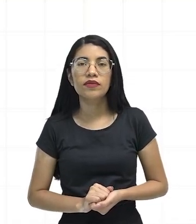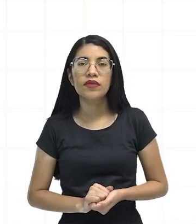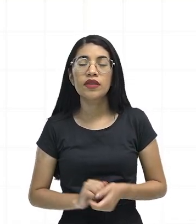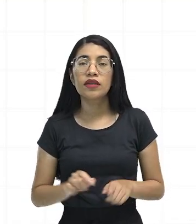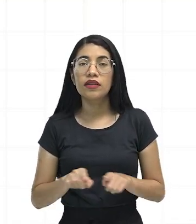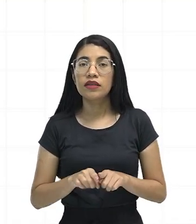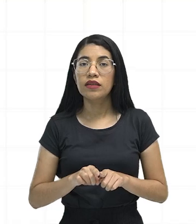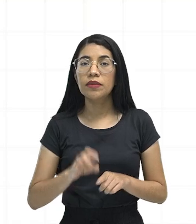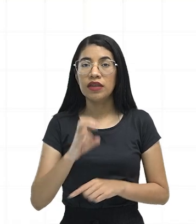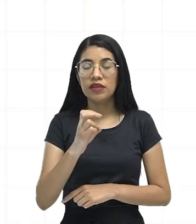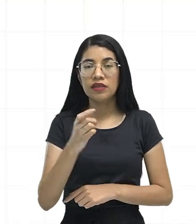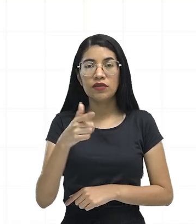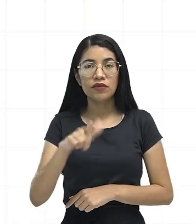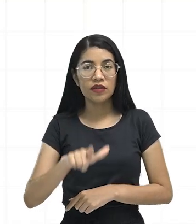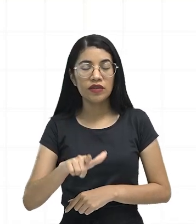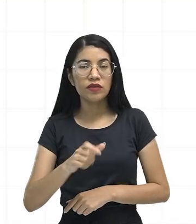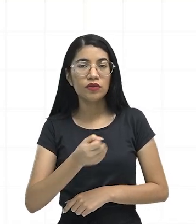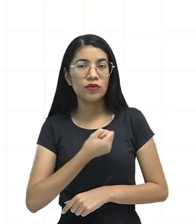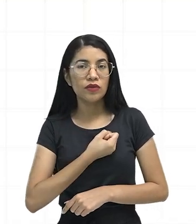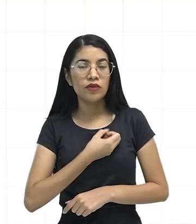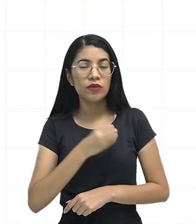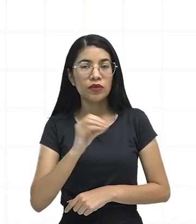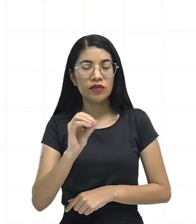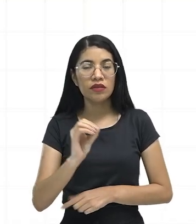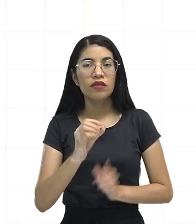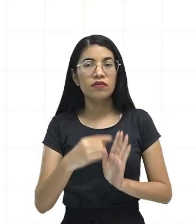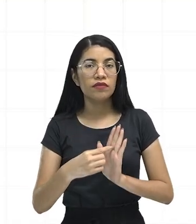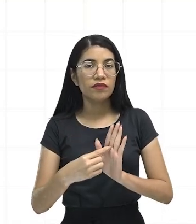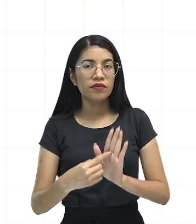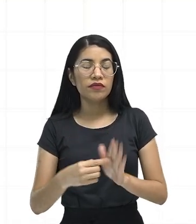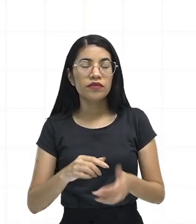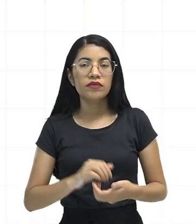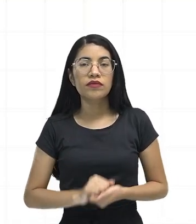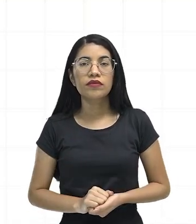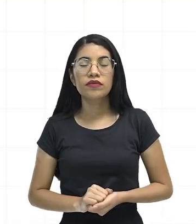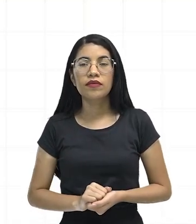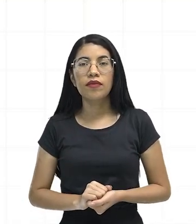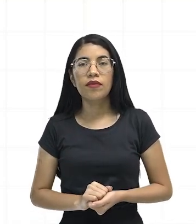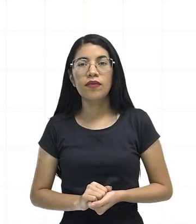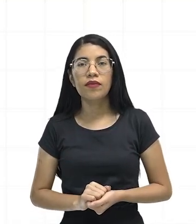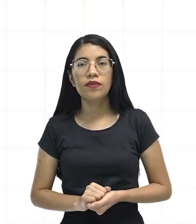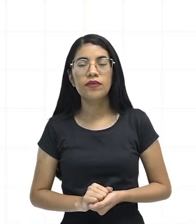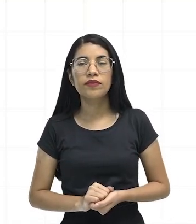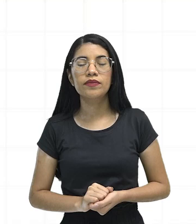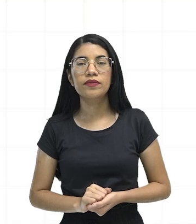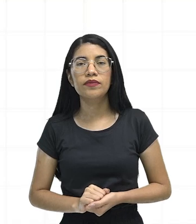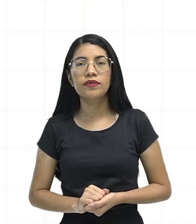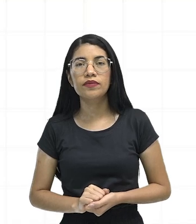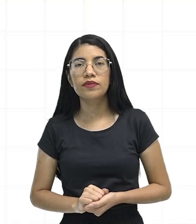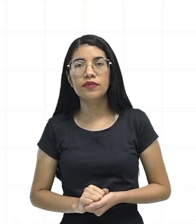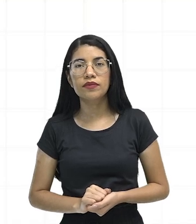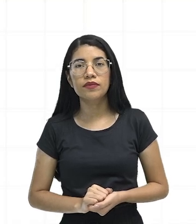5 vezes também, igual ao 2. Então o 0 aqui apareceu 5 vezes.